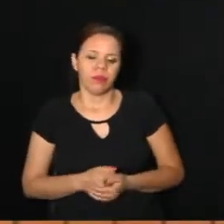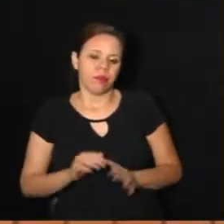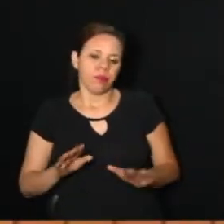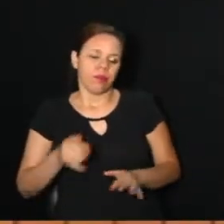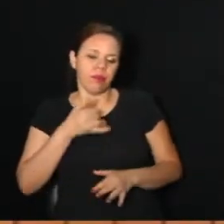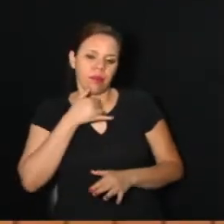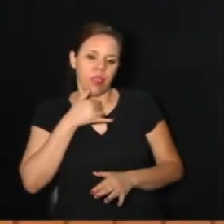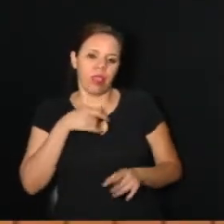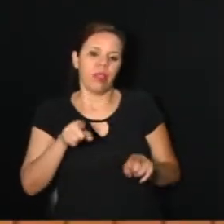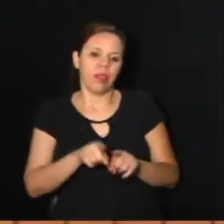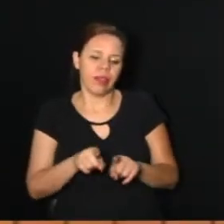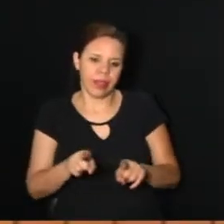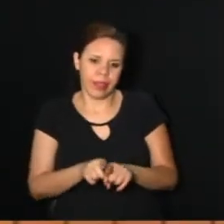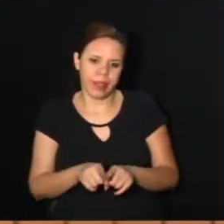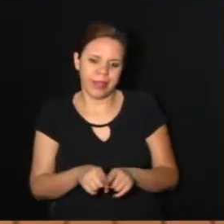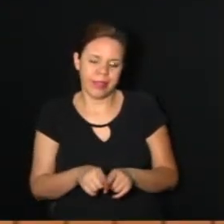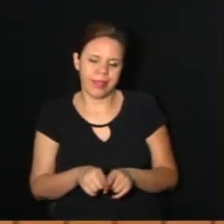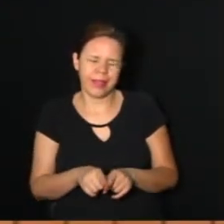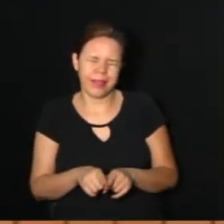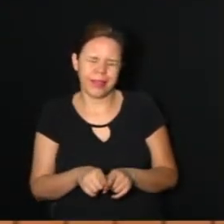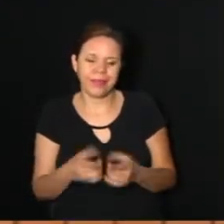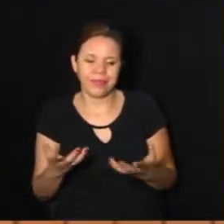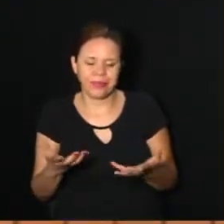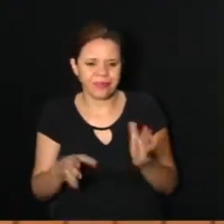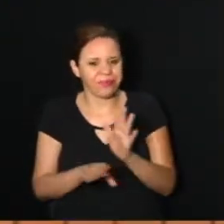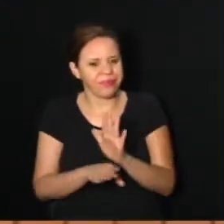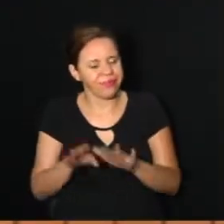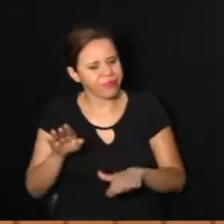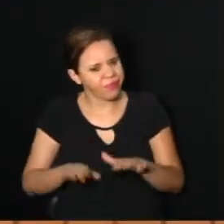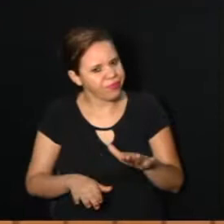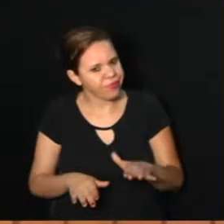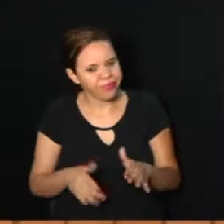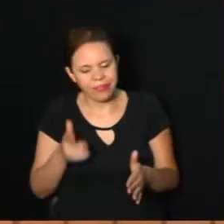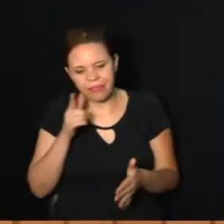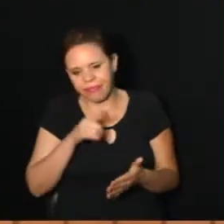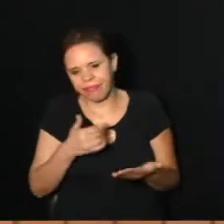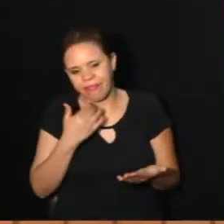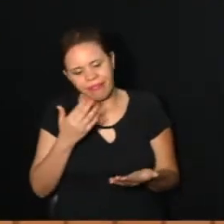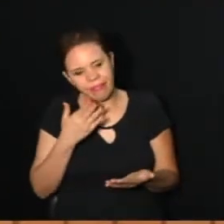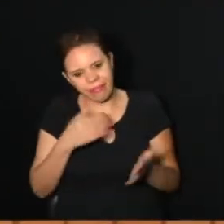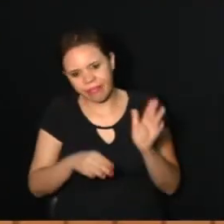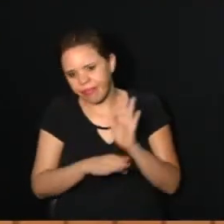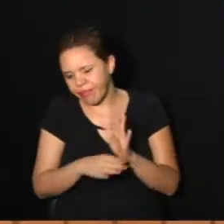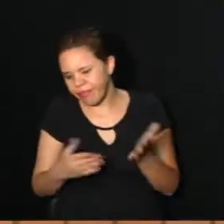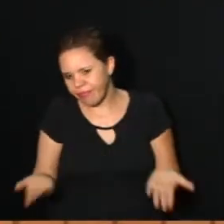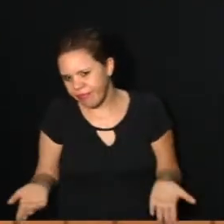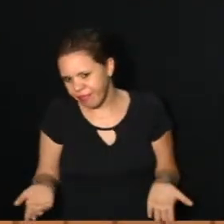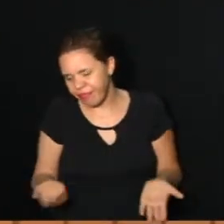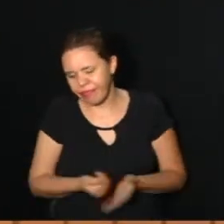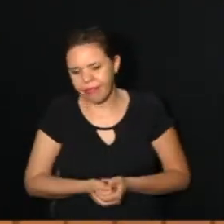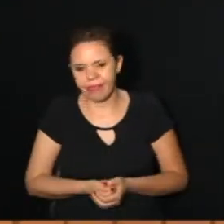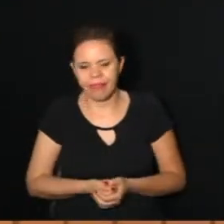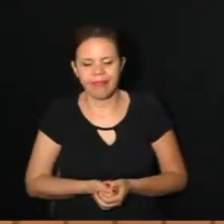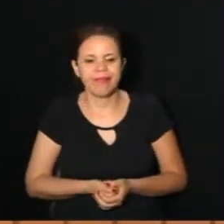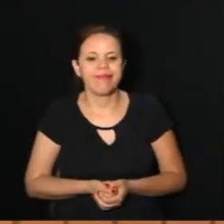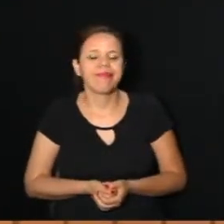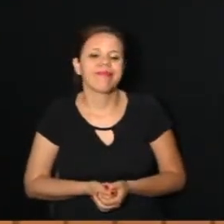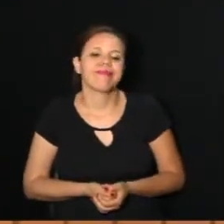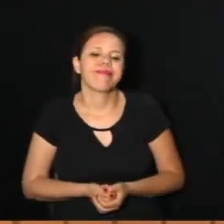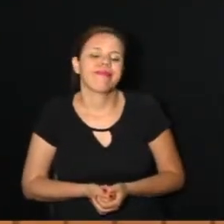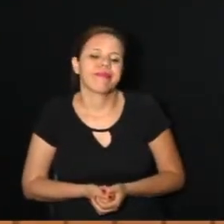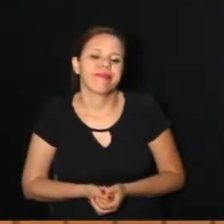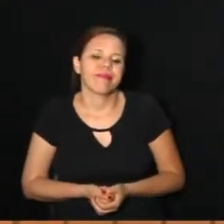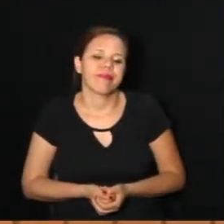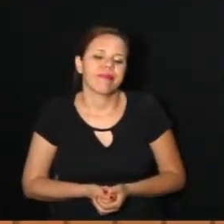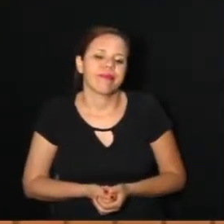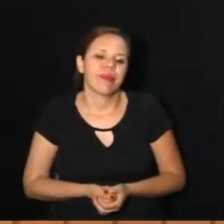gente também, né, no intuito de ajudar, às vezes não está ajudando, está atrapalhando e está indo na contramão. Né? É puxar o